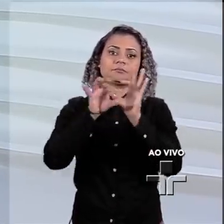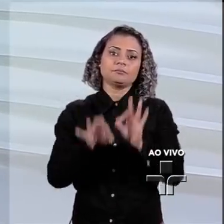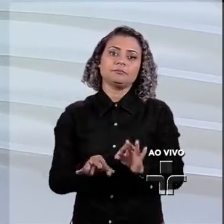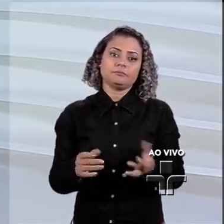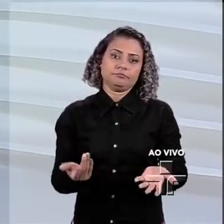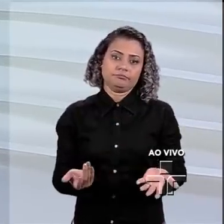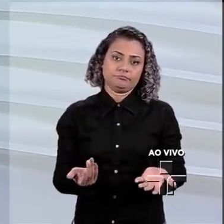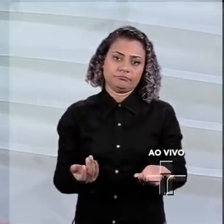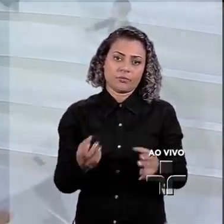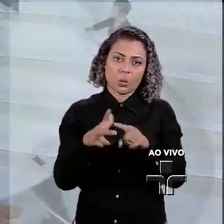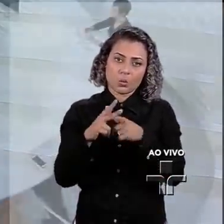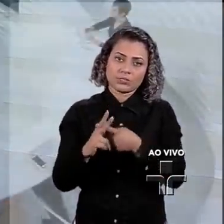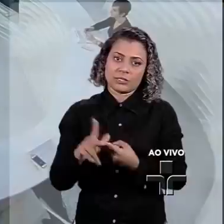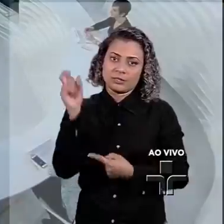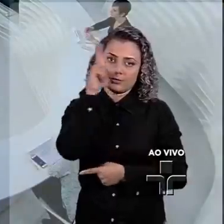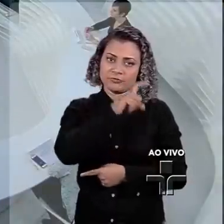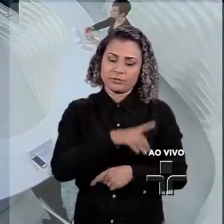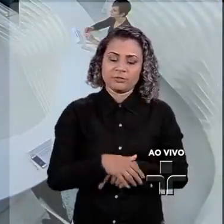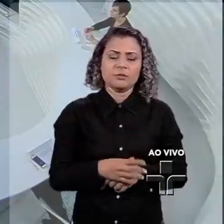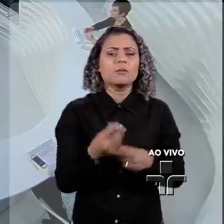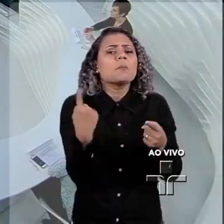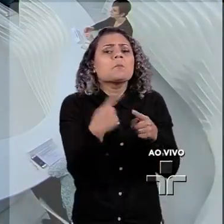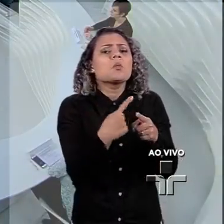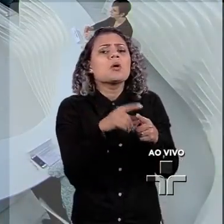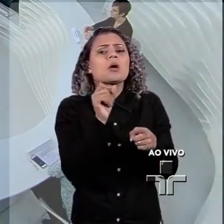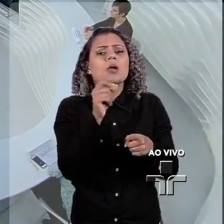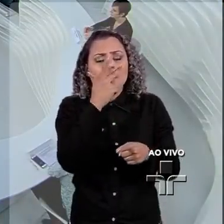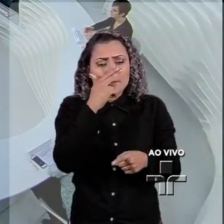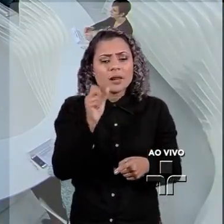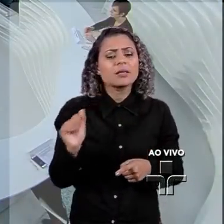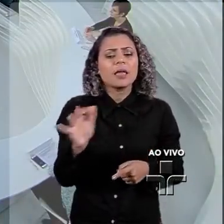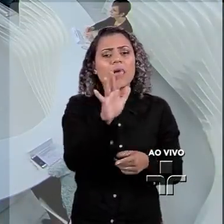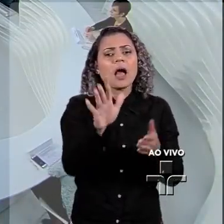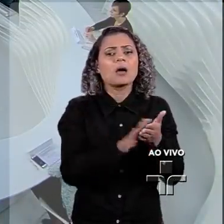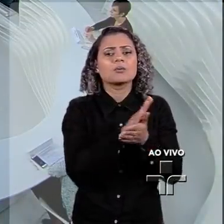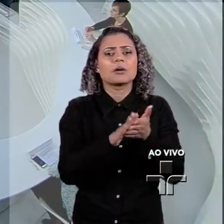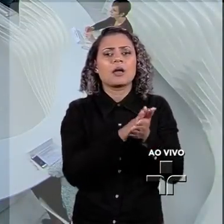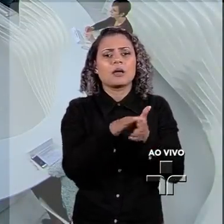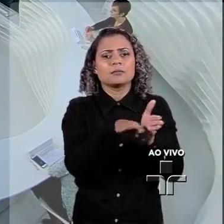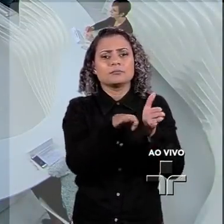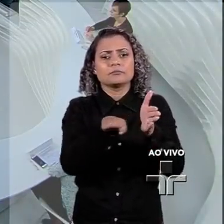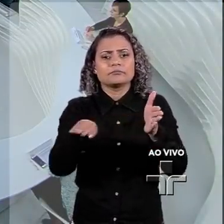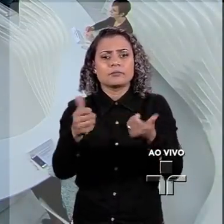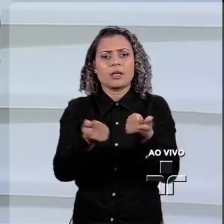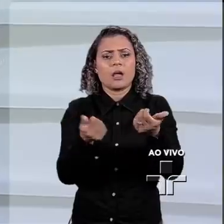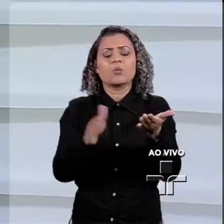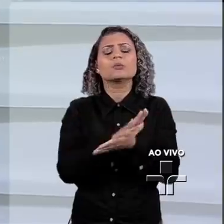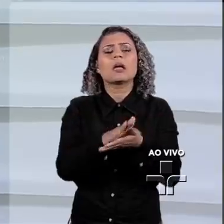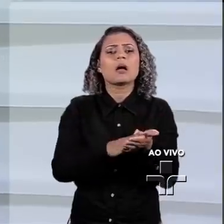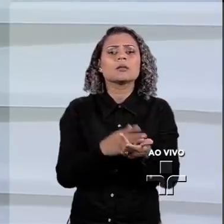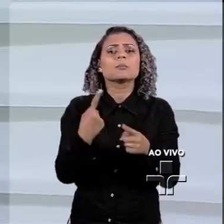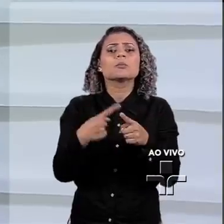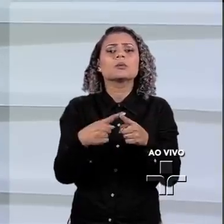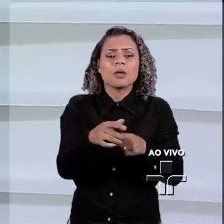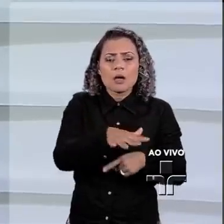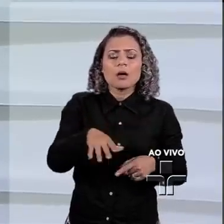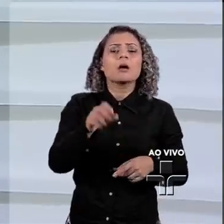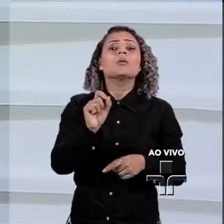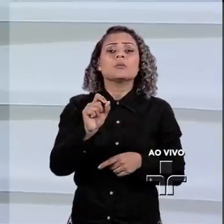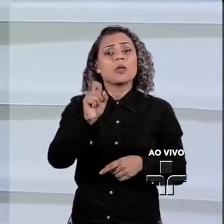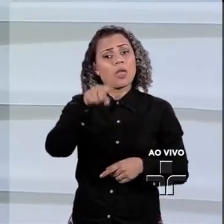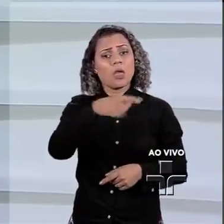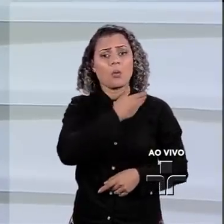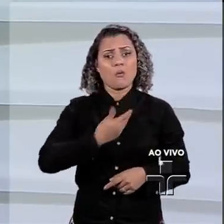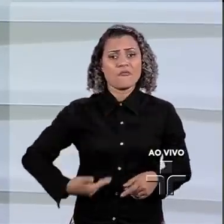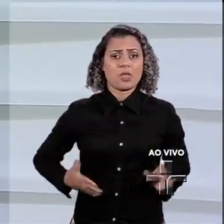recuperação. Mas, prefeito, por que não aumentar o valor da Zona Azul? Porque não há necessidade. Isso é um tabu. Porque não há necessidade. Não, mas se ela é tão... Porque aquilo é uma área